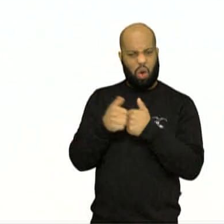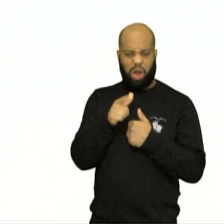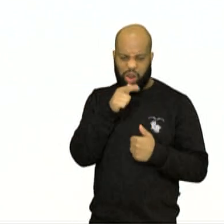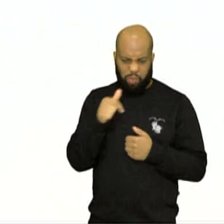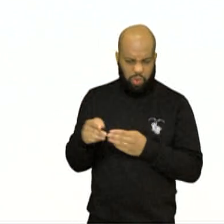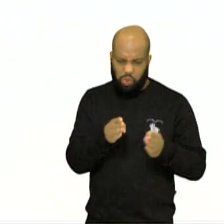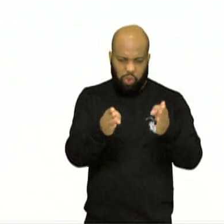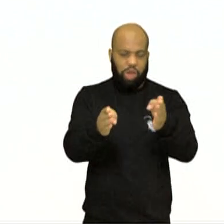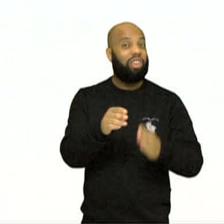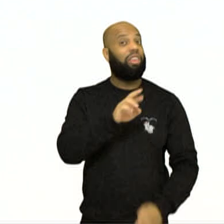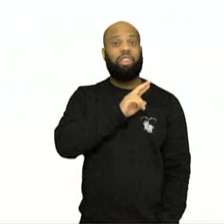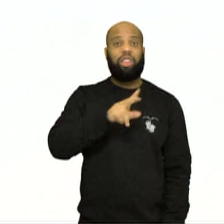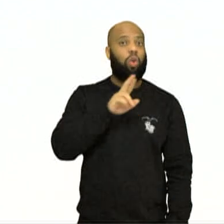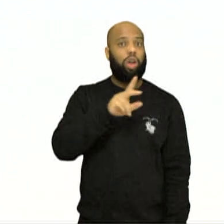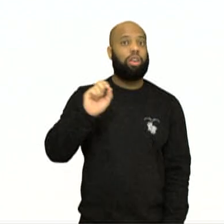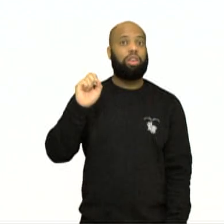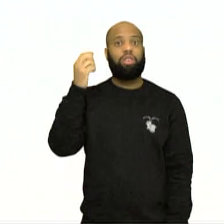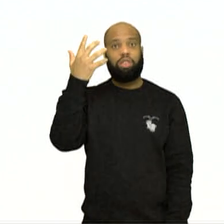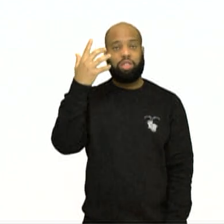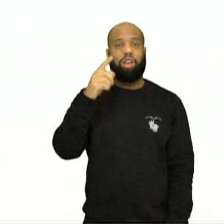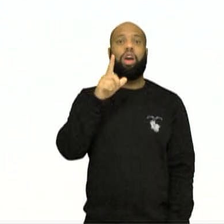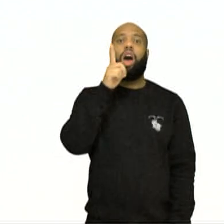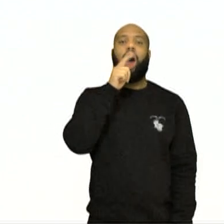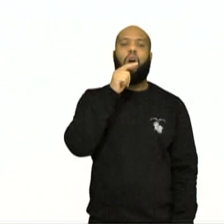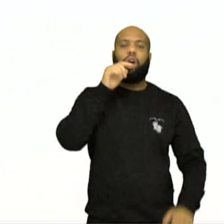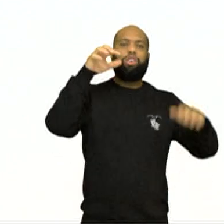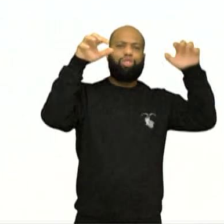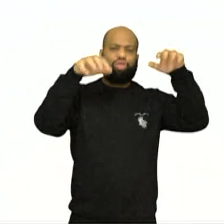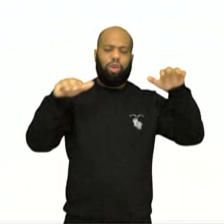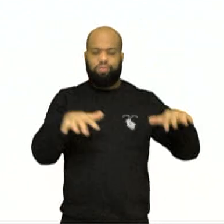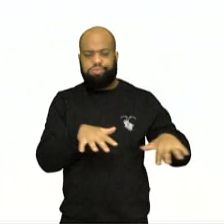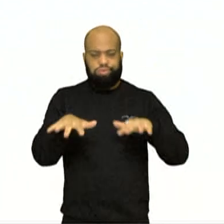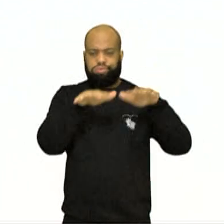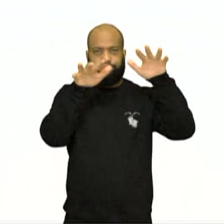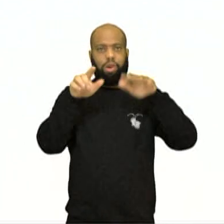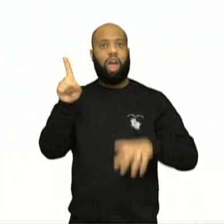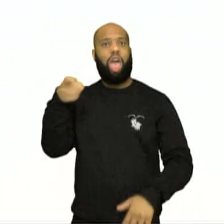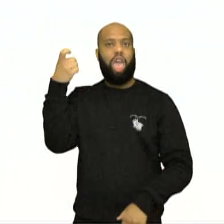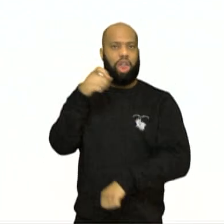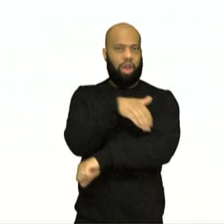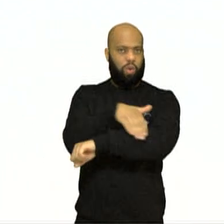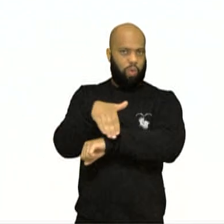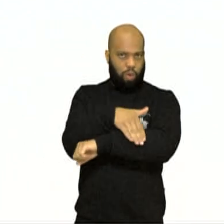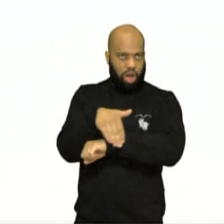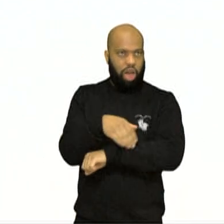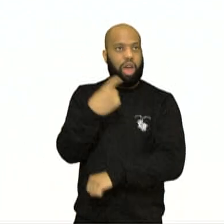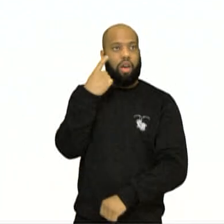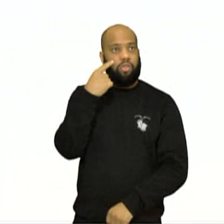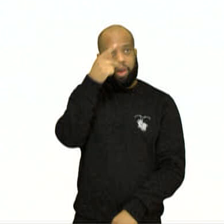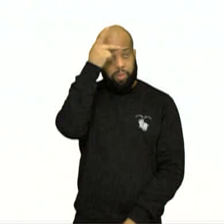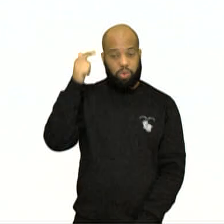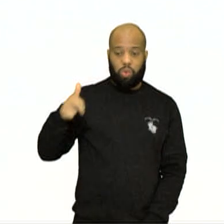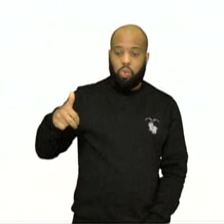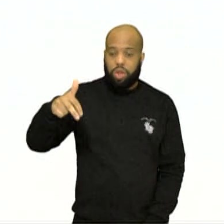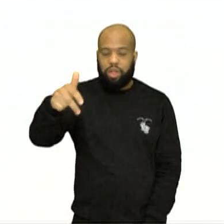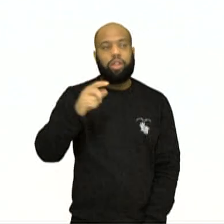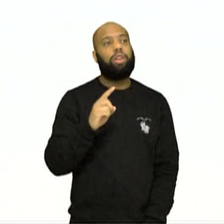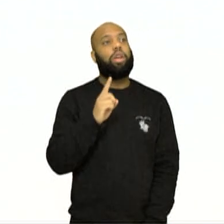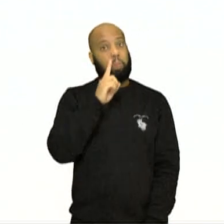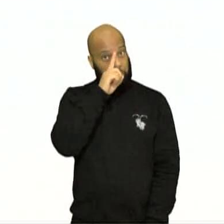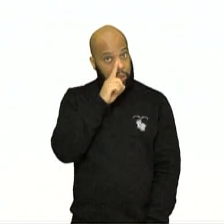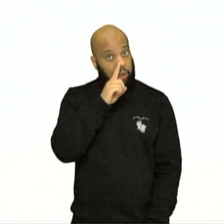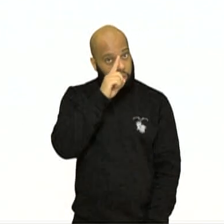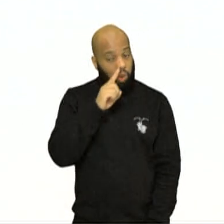rio? Não! Aconteceu uma enchente, ali era uma rua. Repare nas pessoas andando. E é um perigo